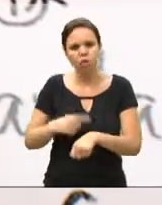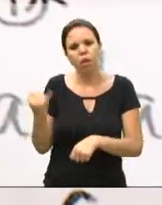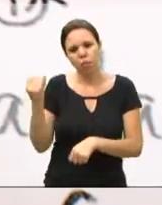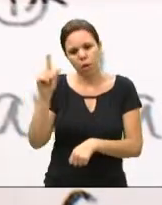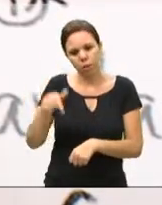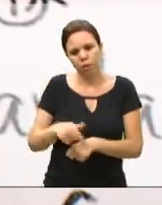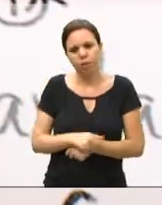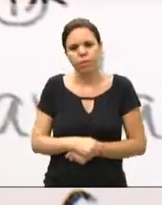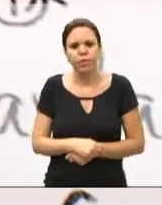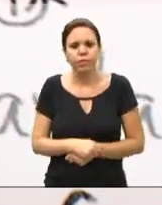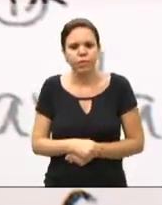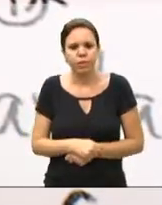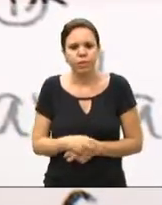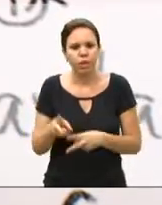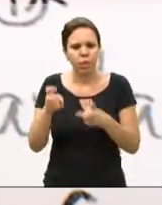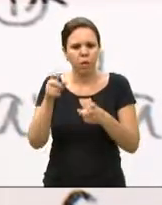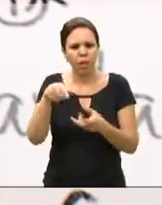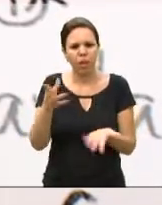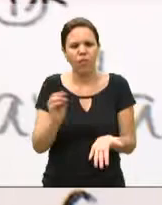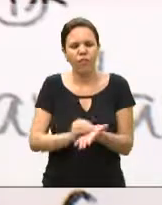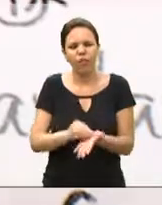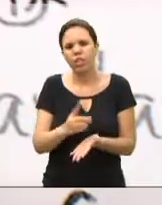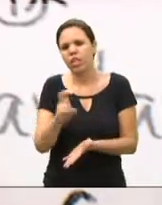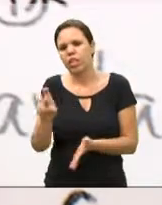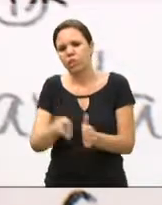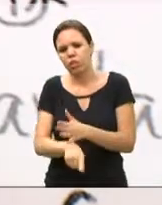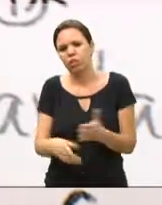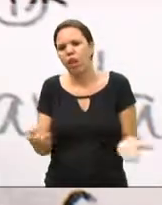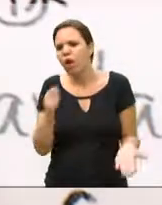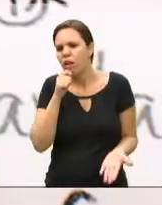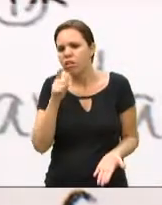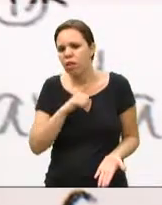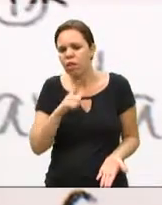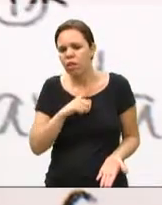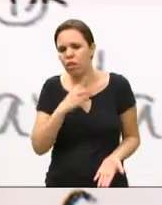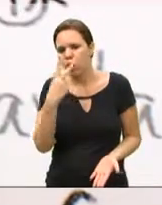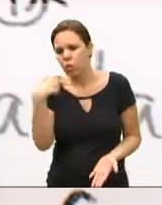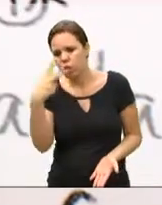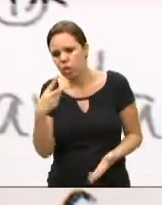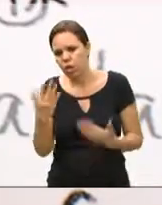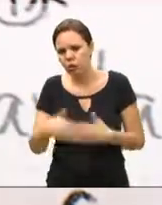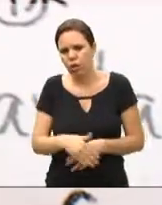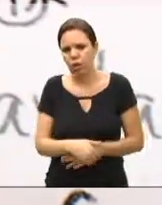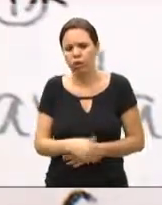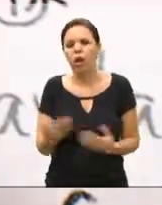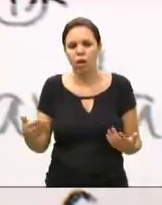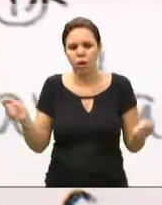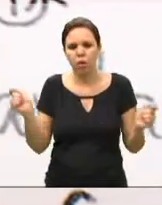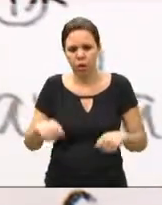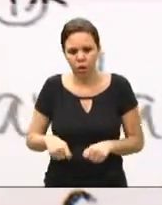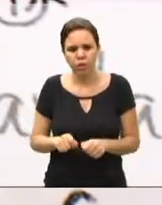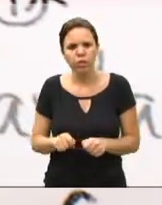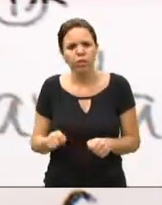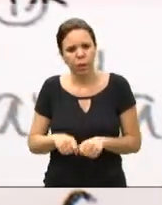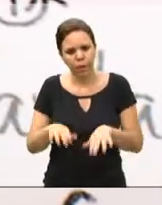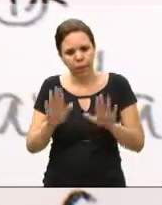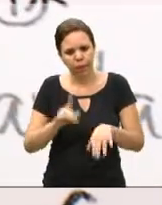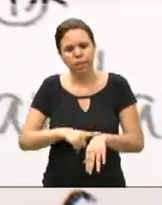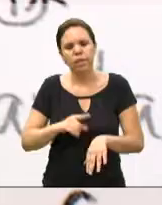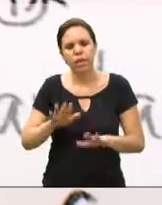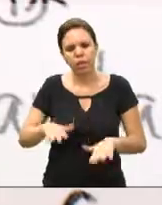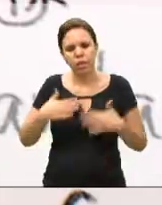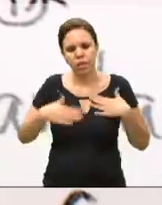importante, a hora que ele olha no relógio percebe que faltam 15 questões, mas eu ainda tenho, sei lá, 2 horas de prova. Então agora eu posso ficar um pouco mais de